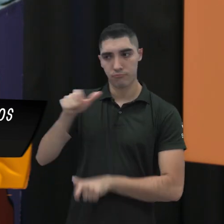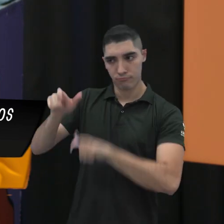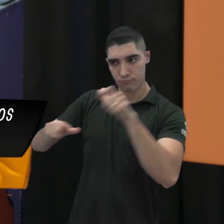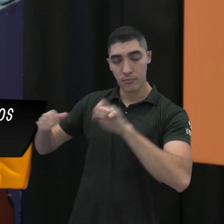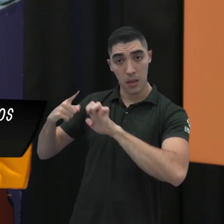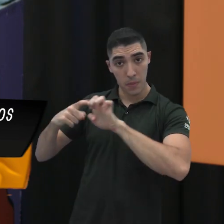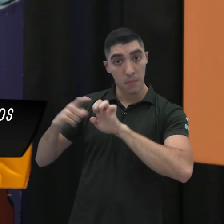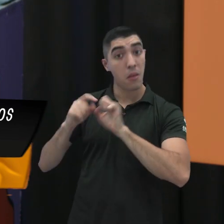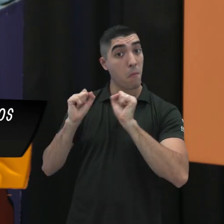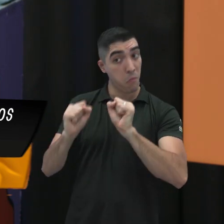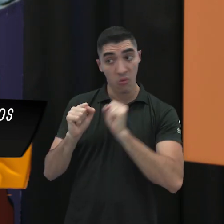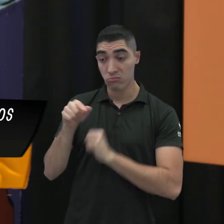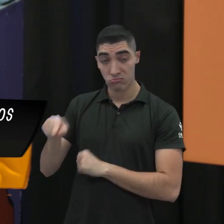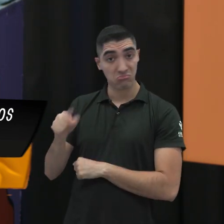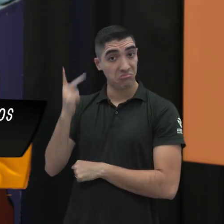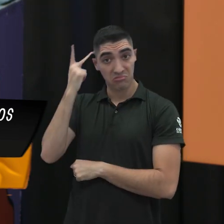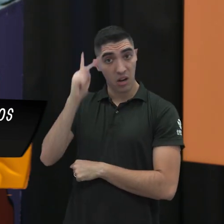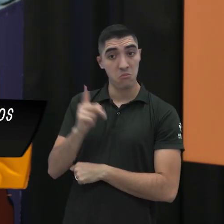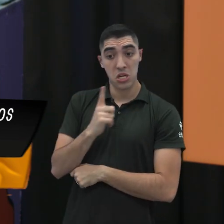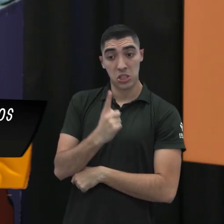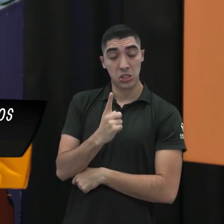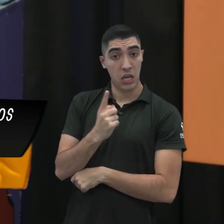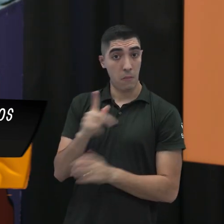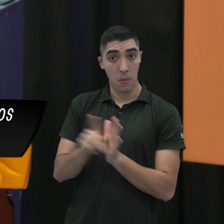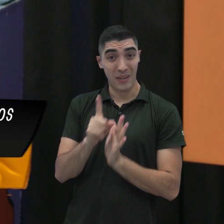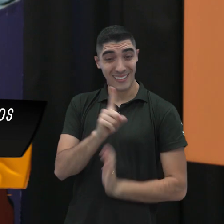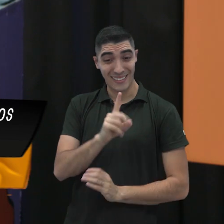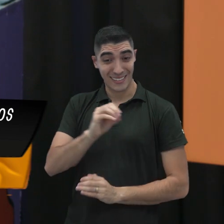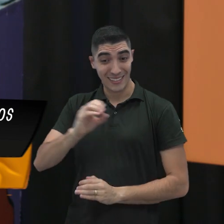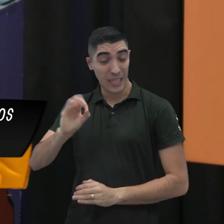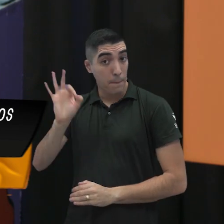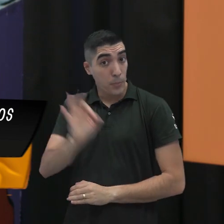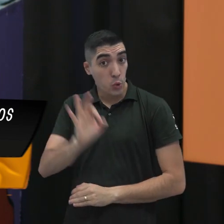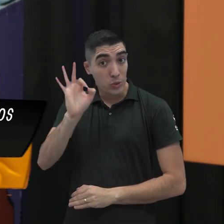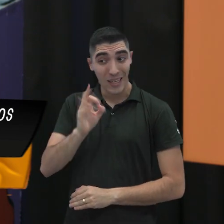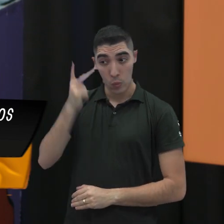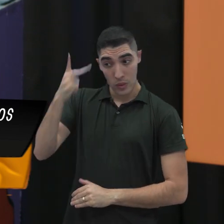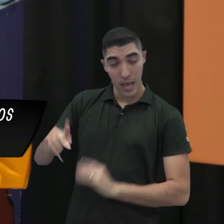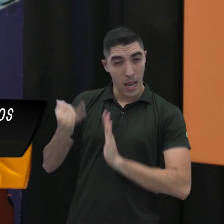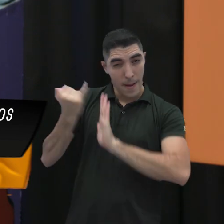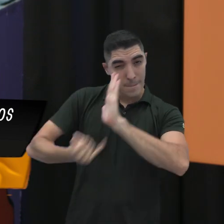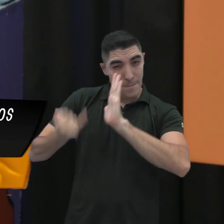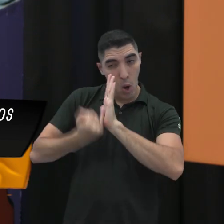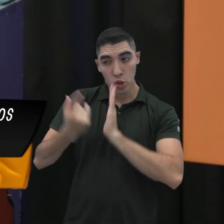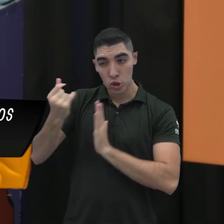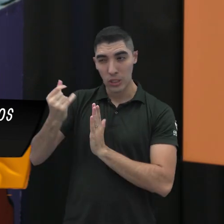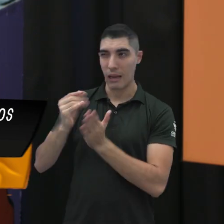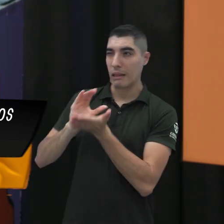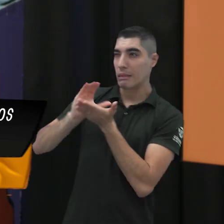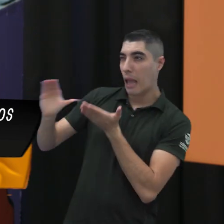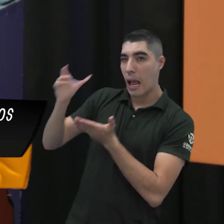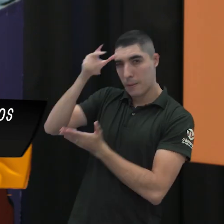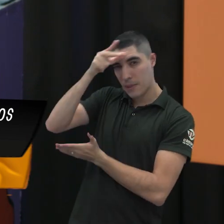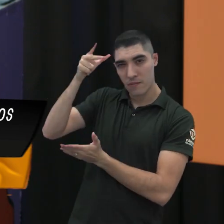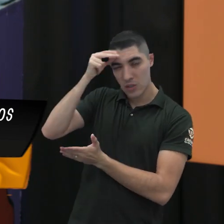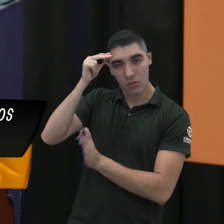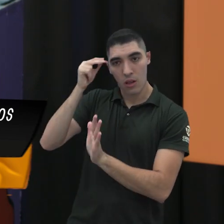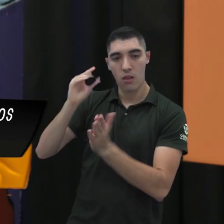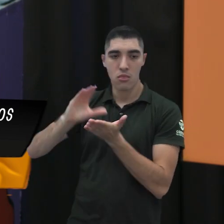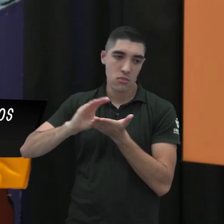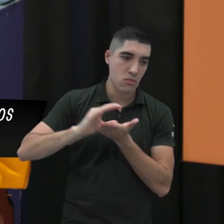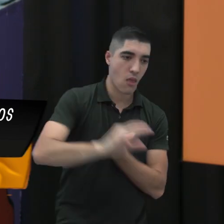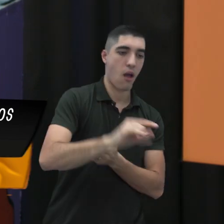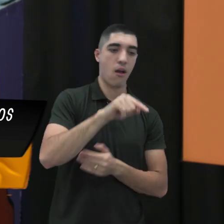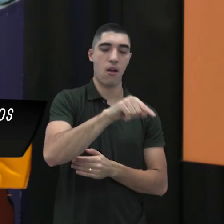empresários eles podem destinar até 100% de alguns impostos que eles destinariam à prefeitura,